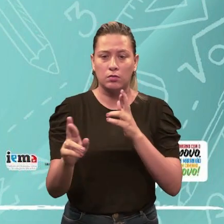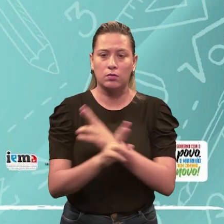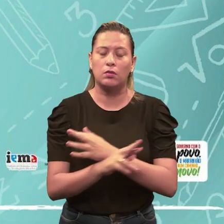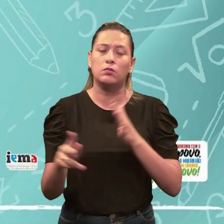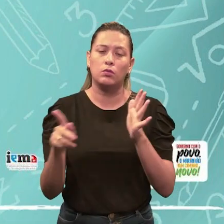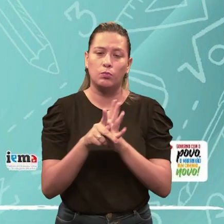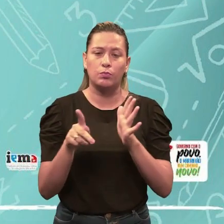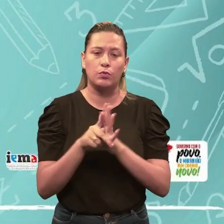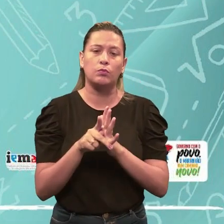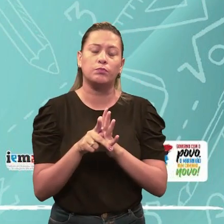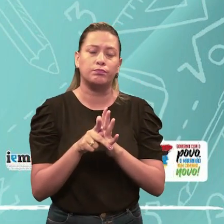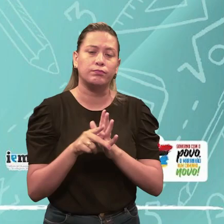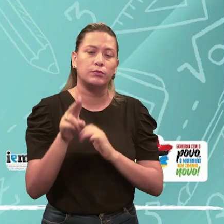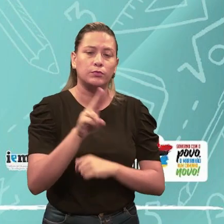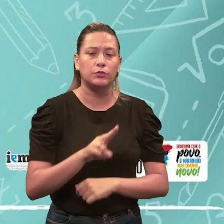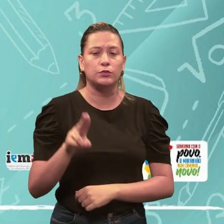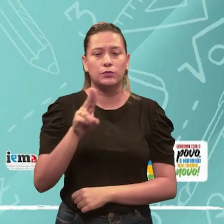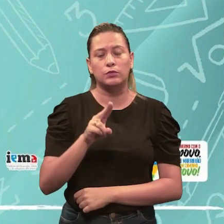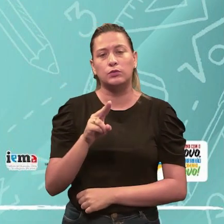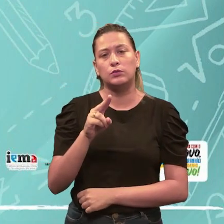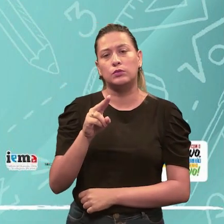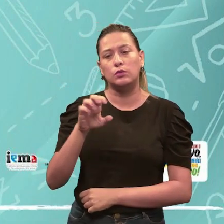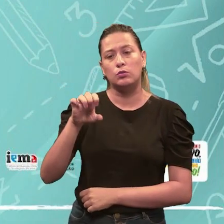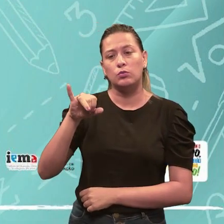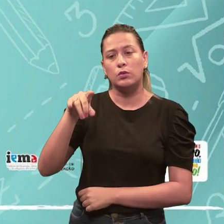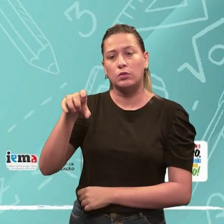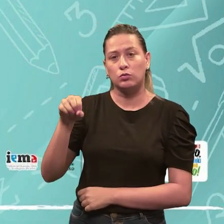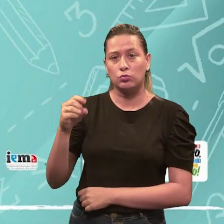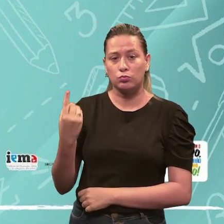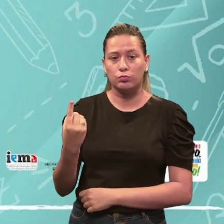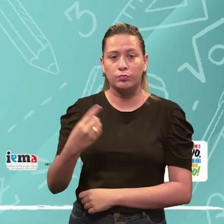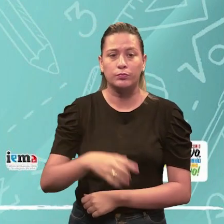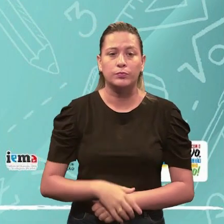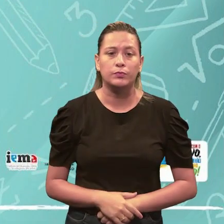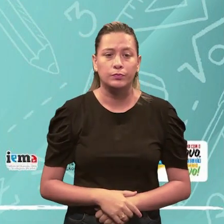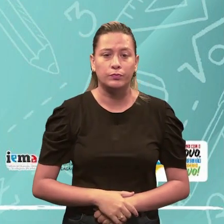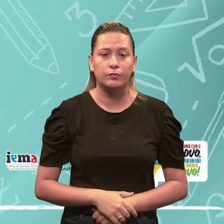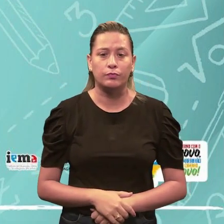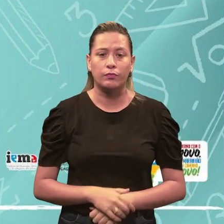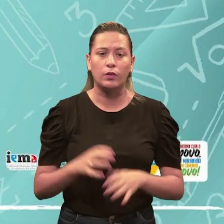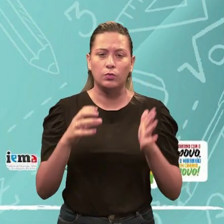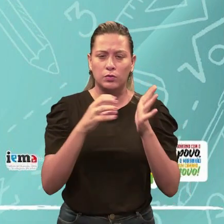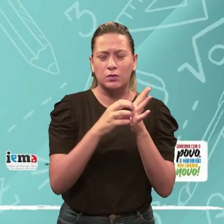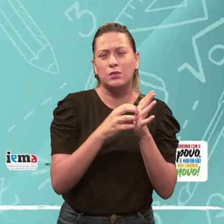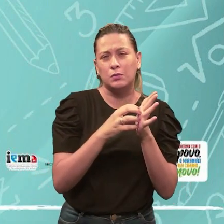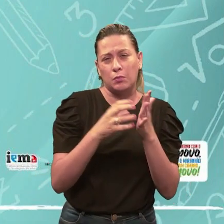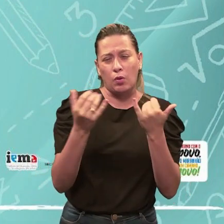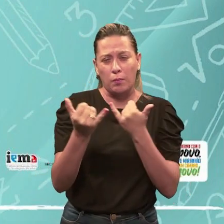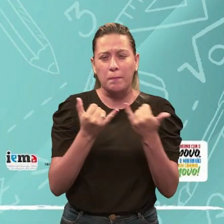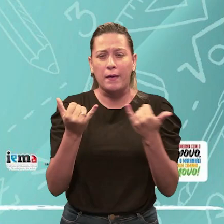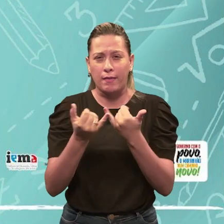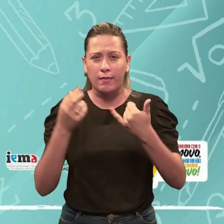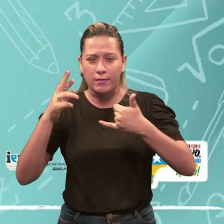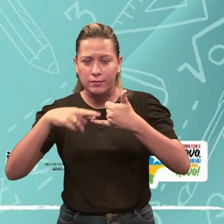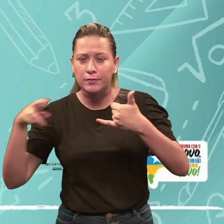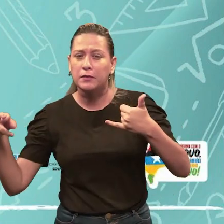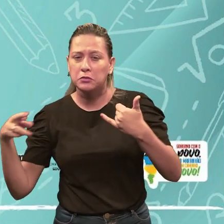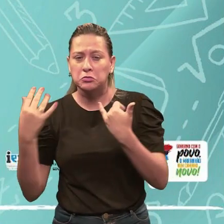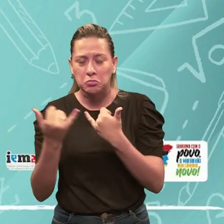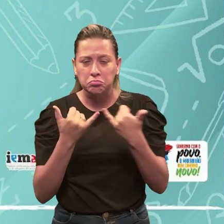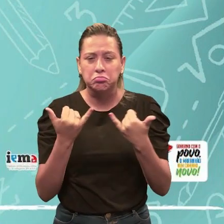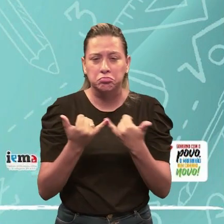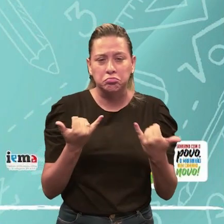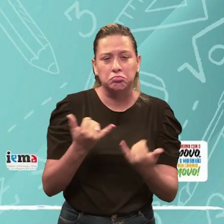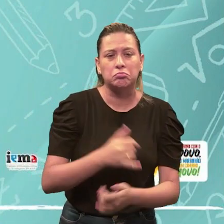eixo. Então, o símbolo muito parecido com o do resistor, tá? Se você perceber, bem similar